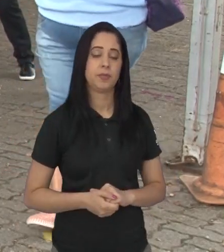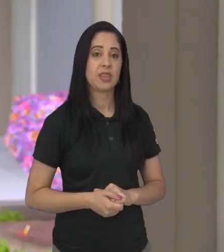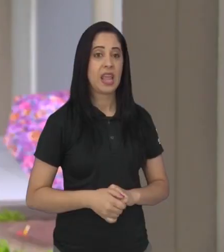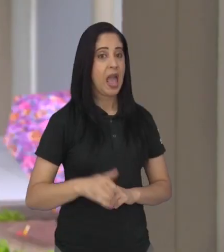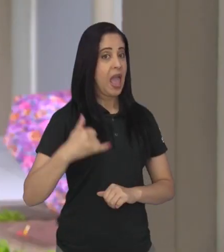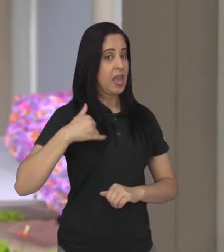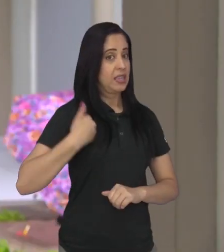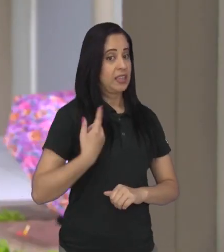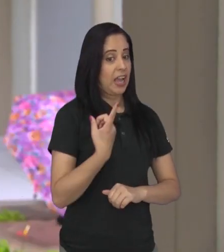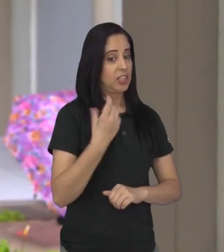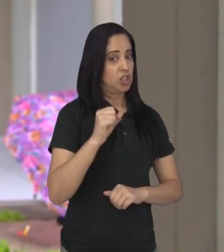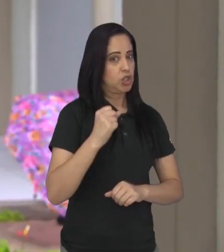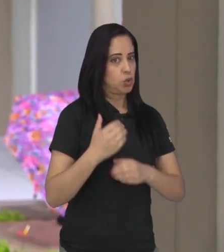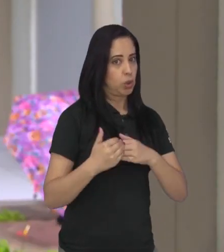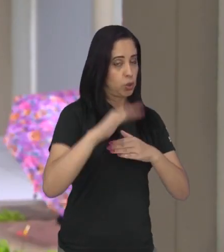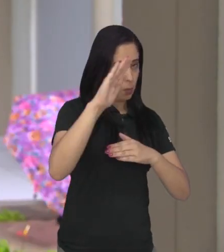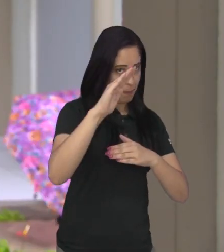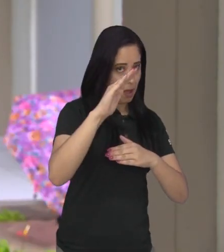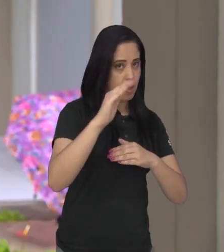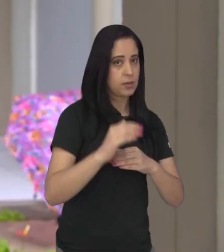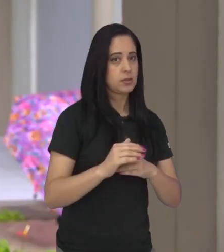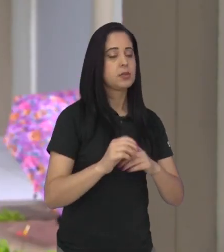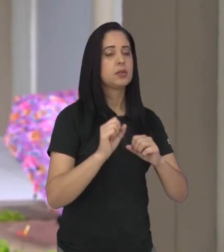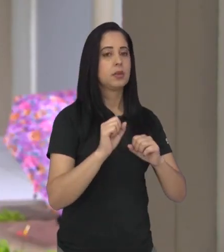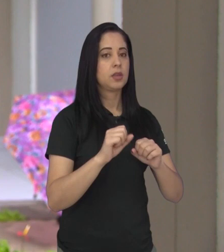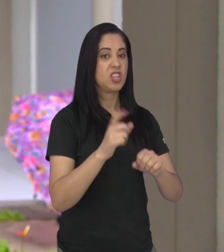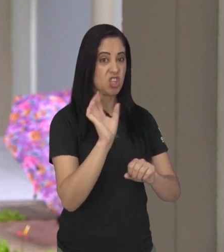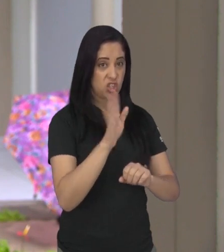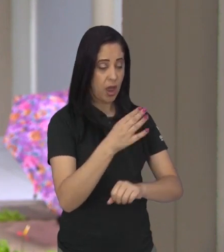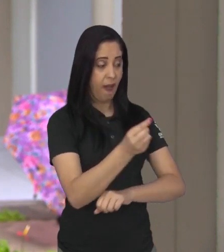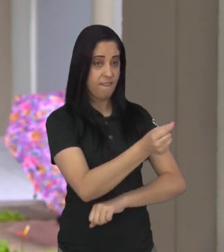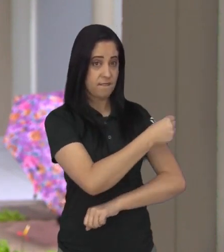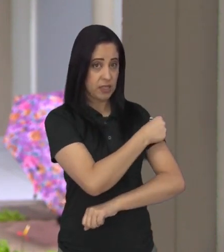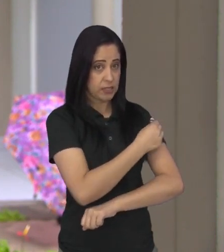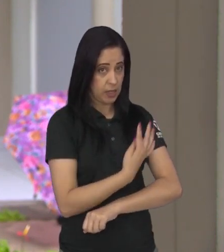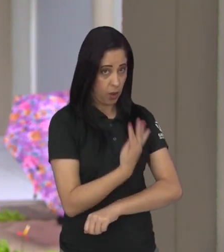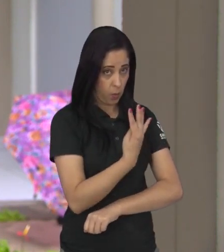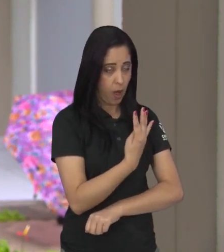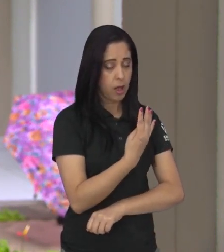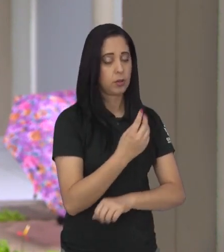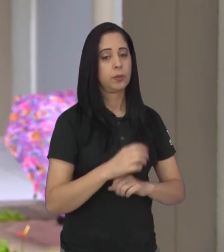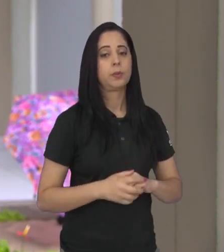imunização. Pessoas acima de 18 anos, até com a 4ª dose de vacina, certo?